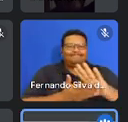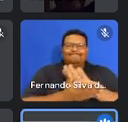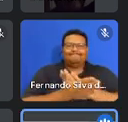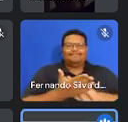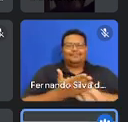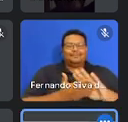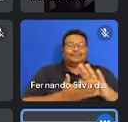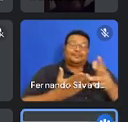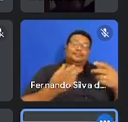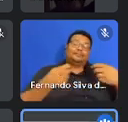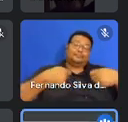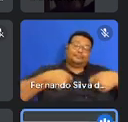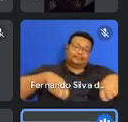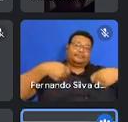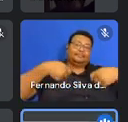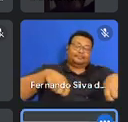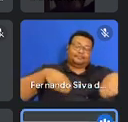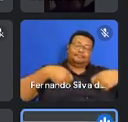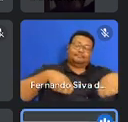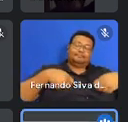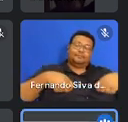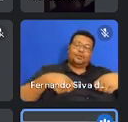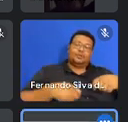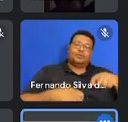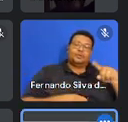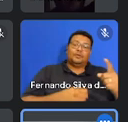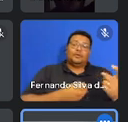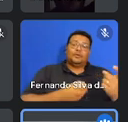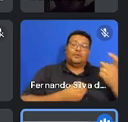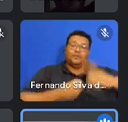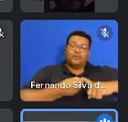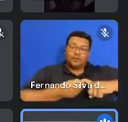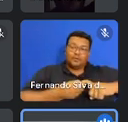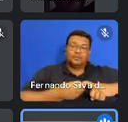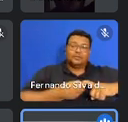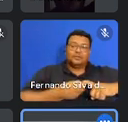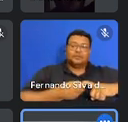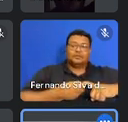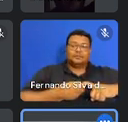Preciso que eu preciso que você volte